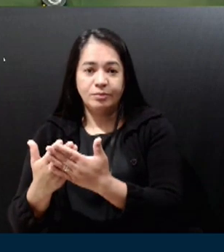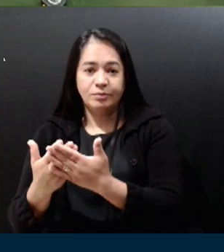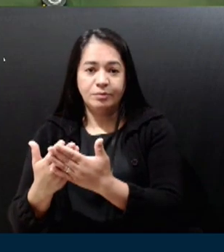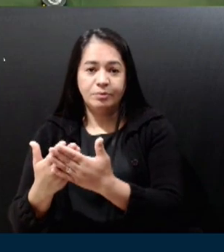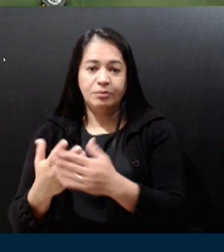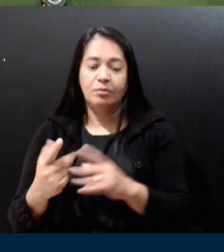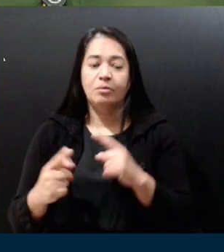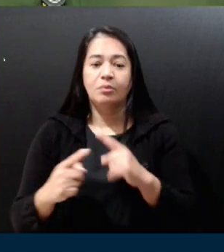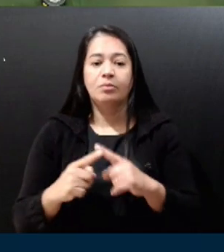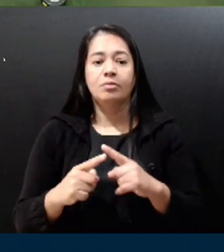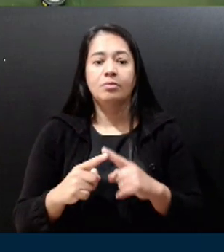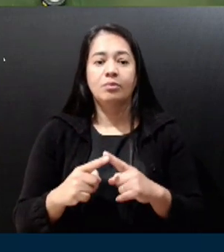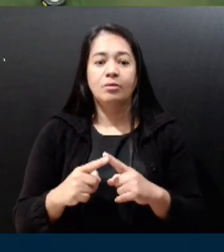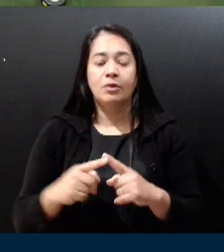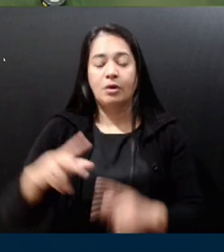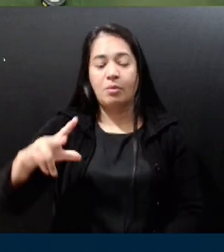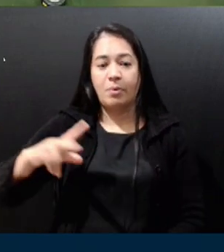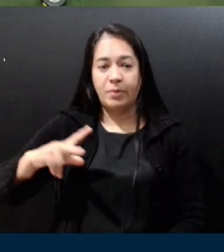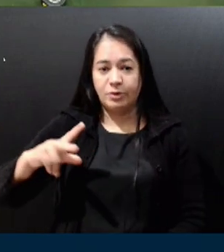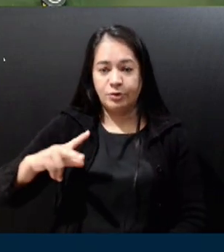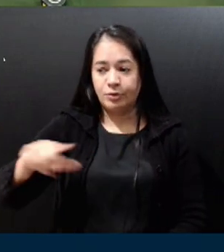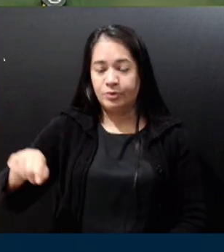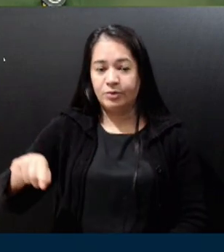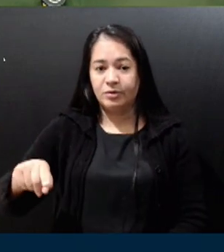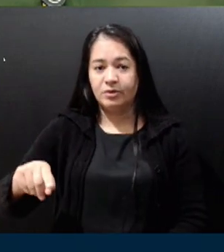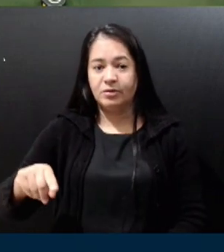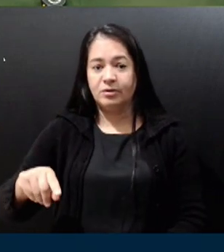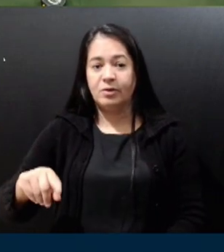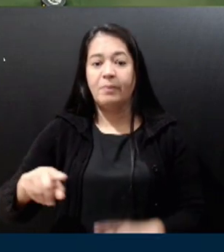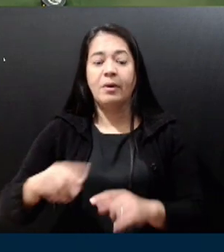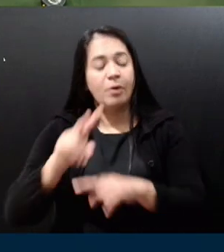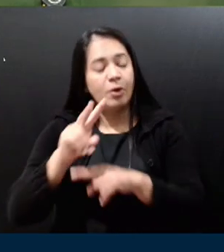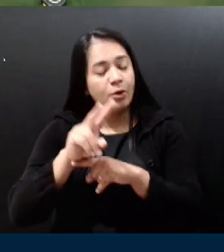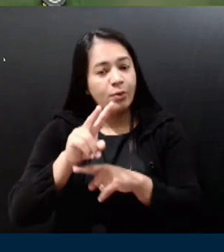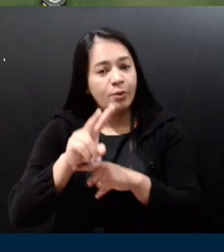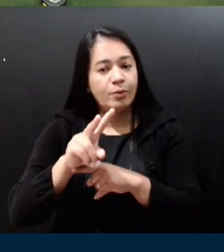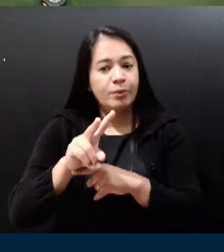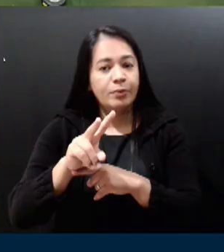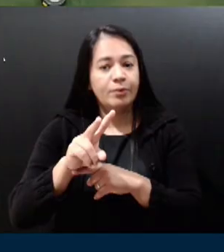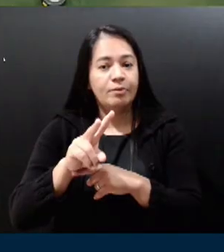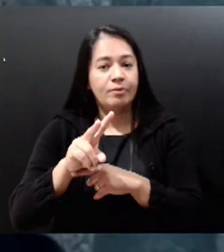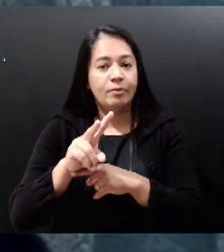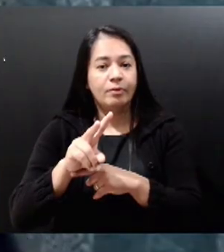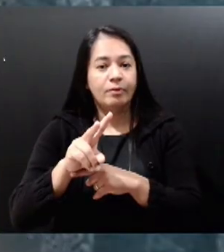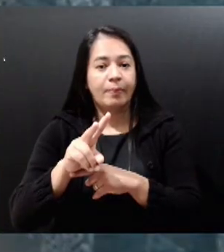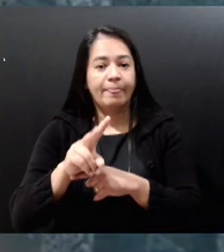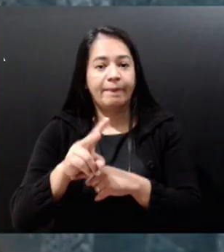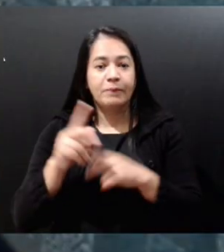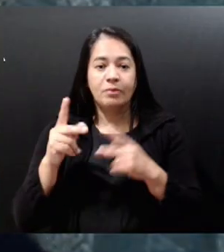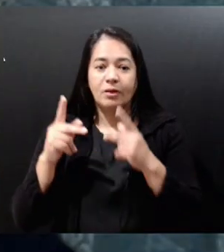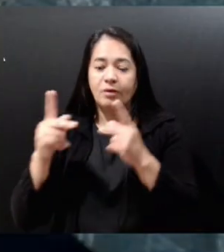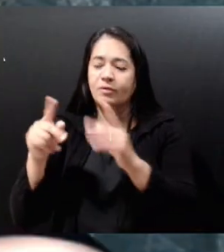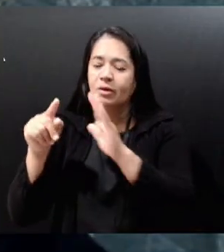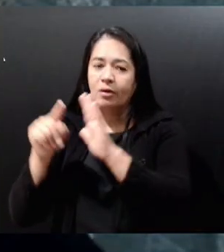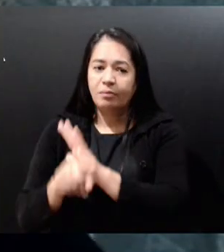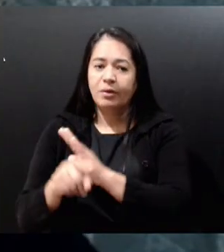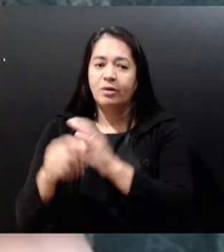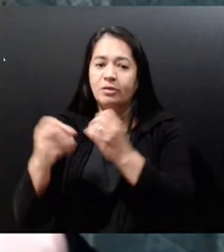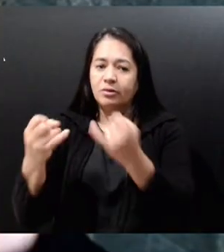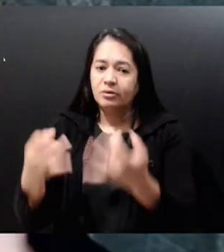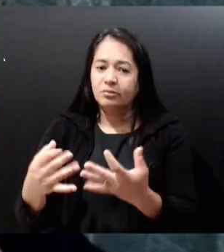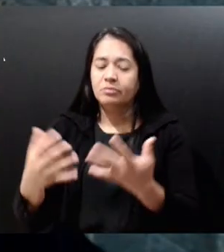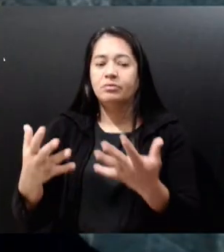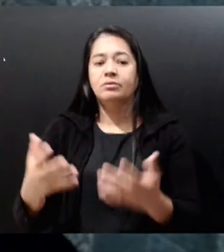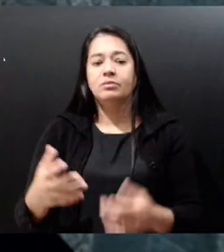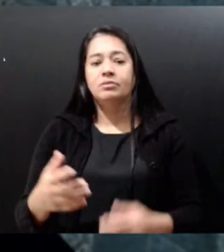privada. Então, desse cuidado de visitar, de perguntar, de falar com o diretor acadêmico. Na escola